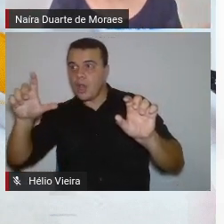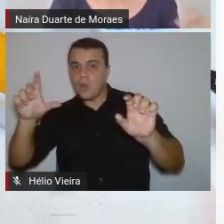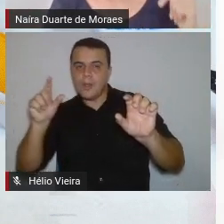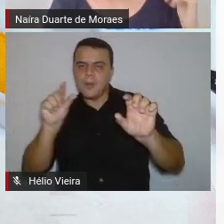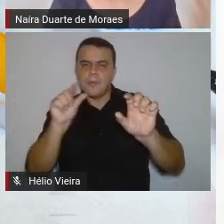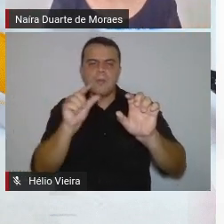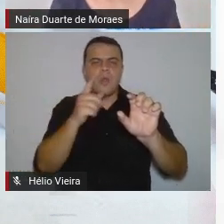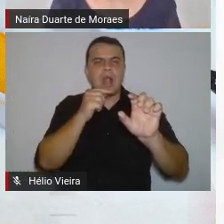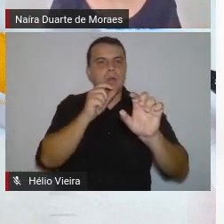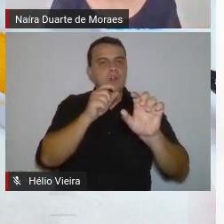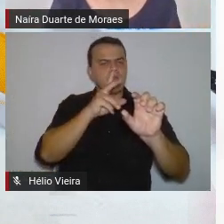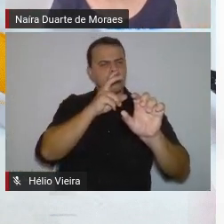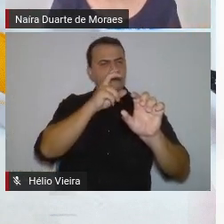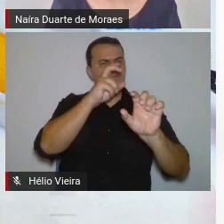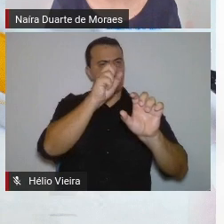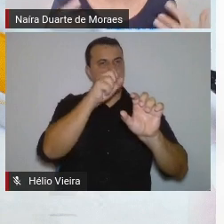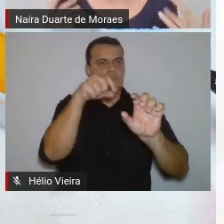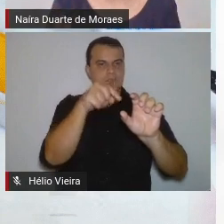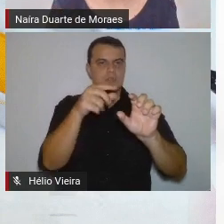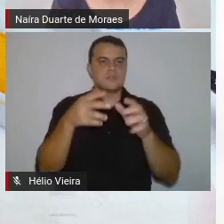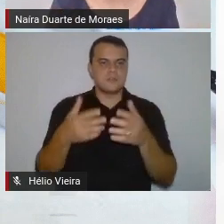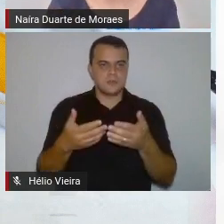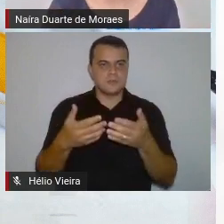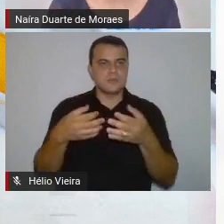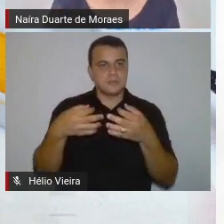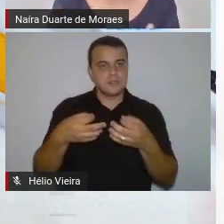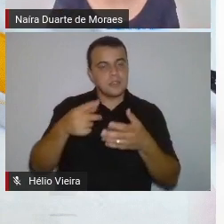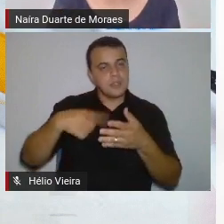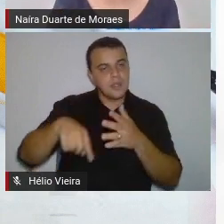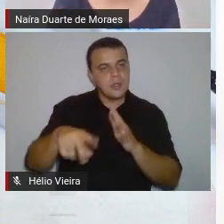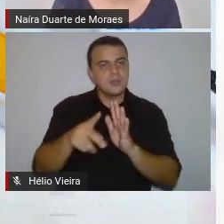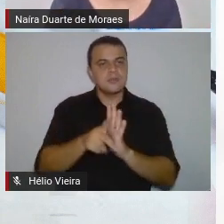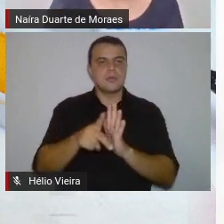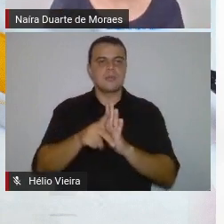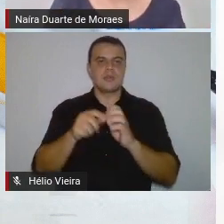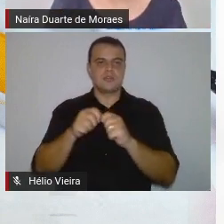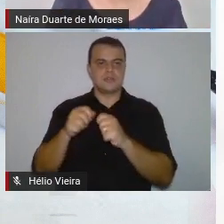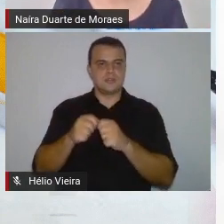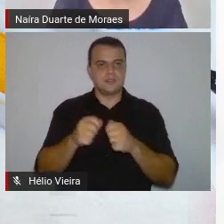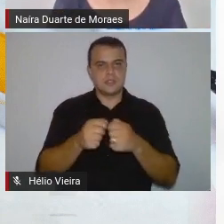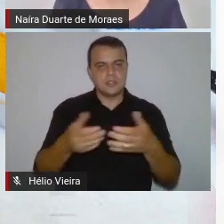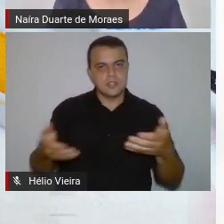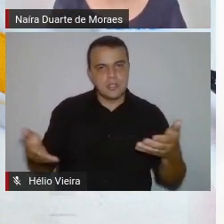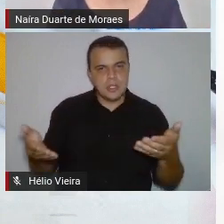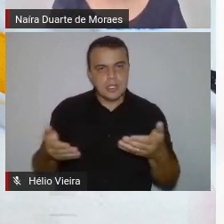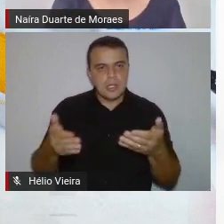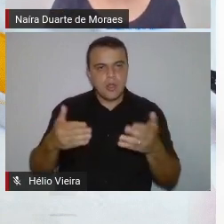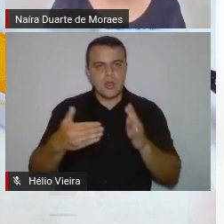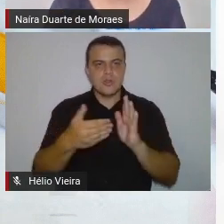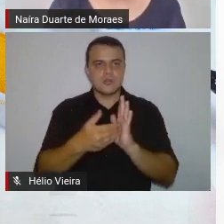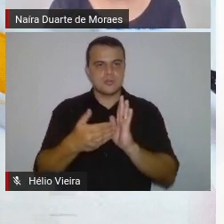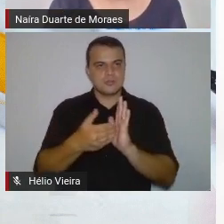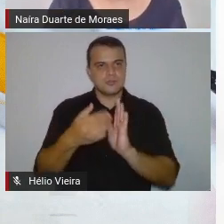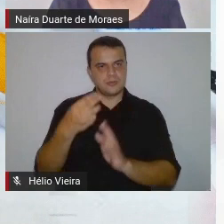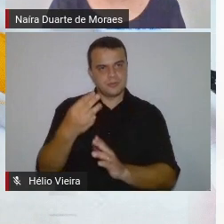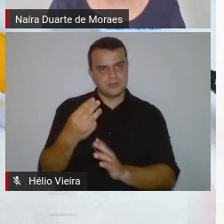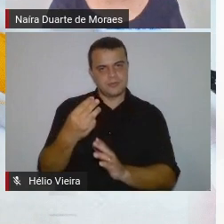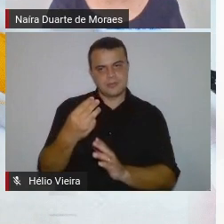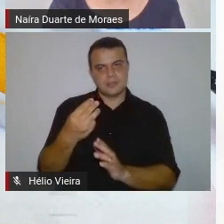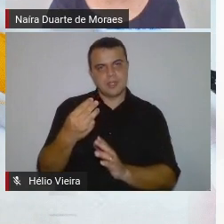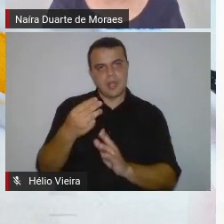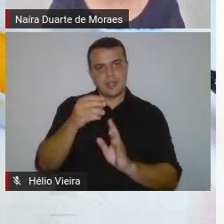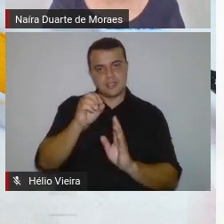mais intensa a cor, mais forte ela fica, não é? Isso é justamente isso que a gente trabalhou nesses últimos 3 episódios.